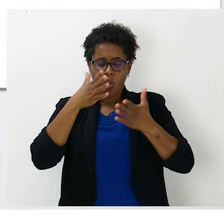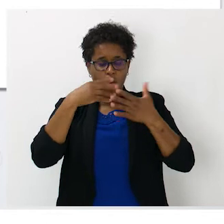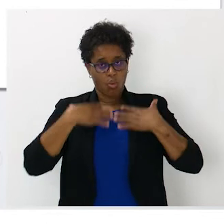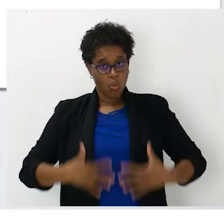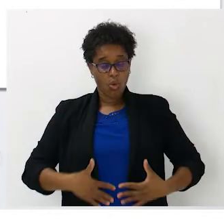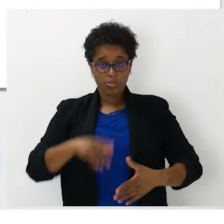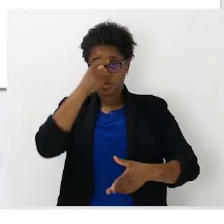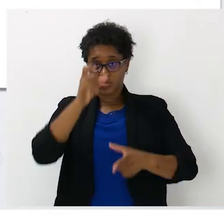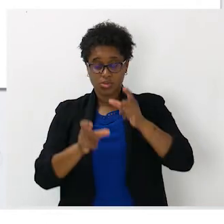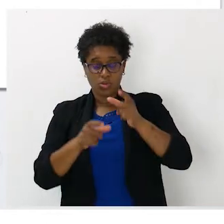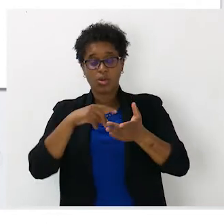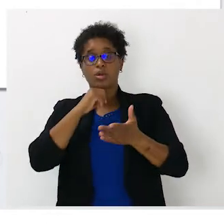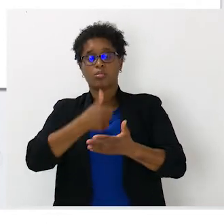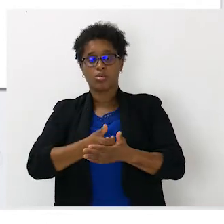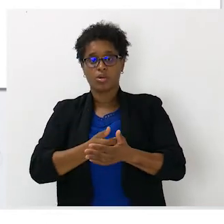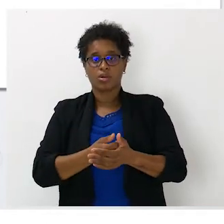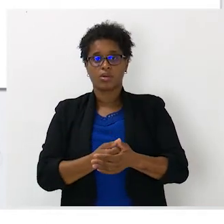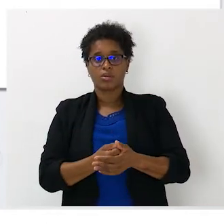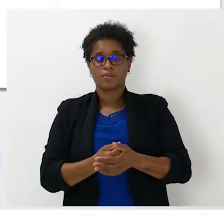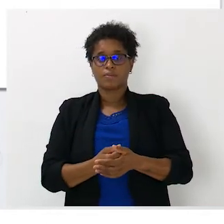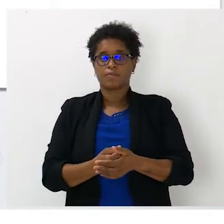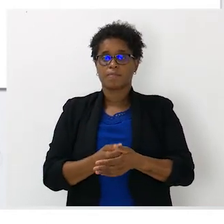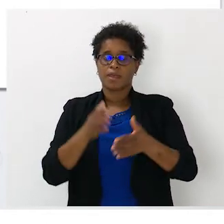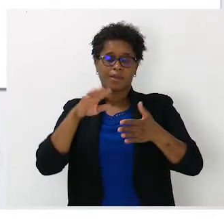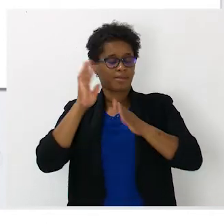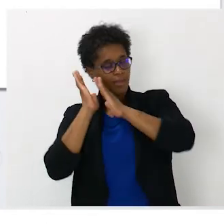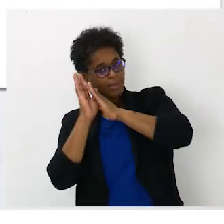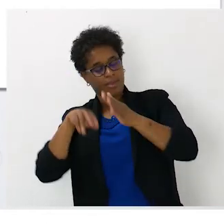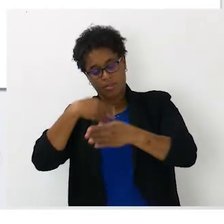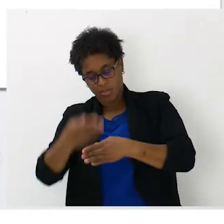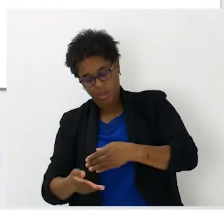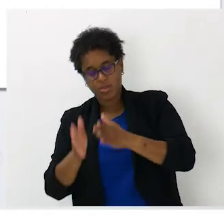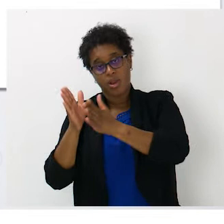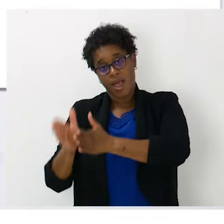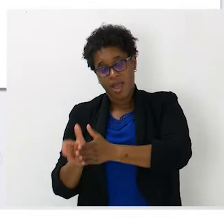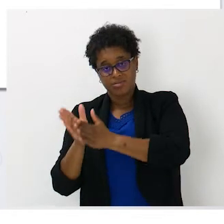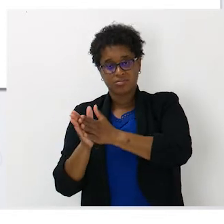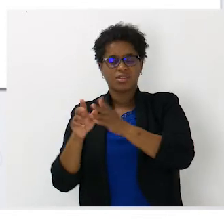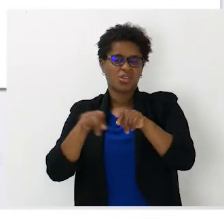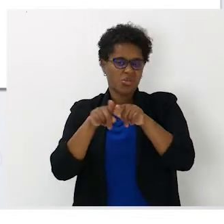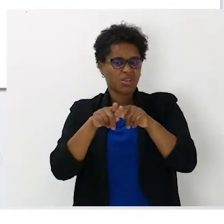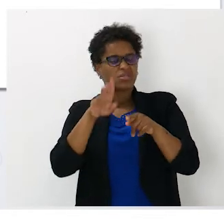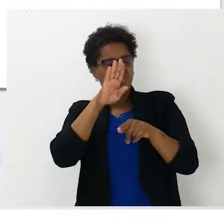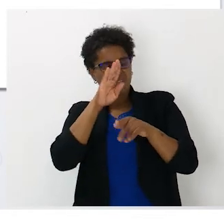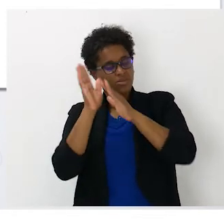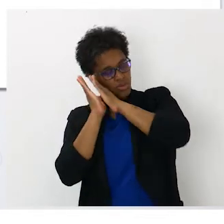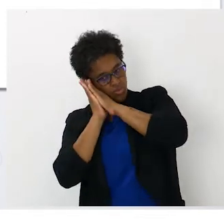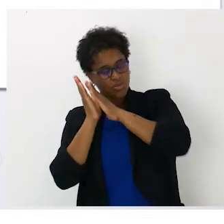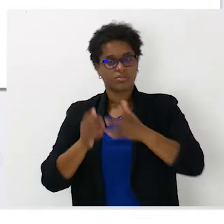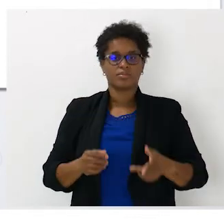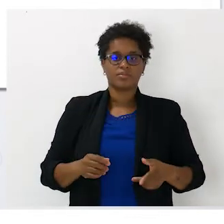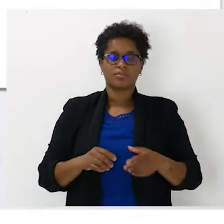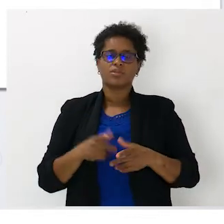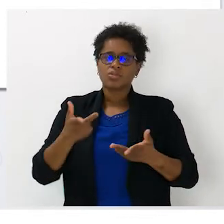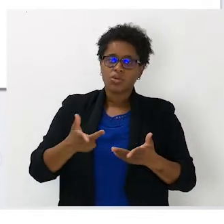defunto é deitado de lado, como se estivesse a dormir. O local é depois protegido